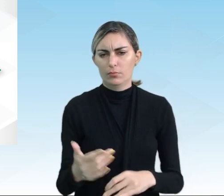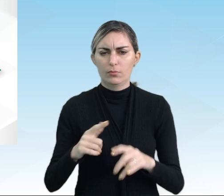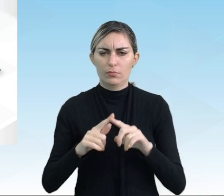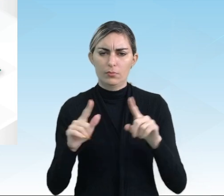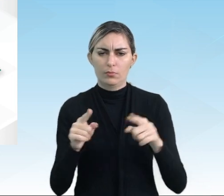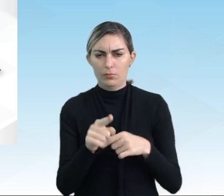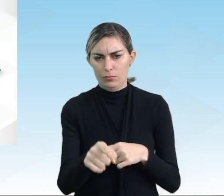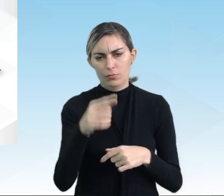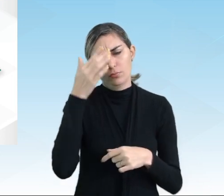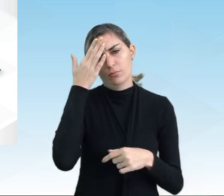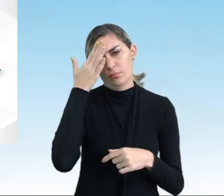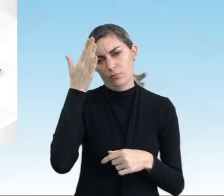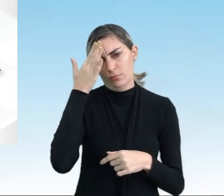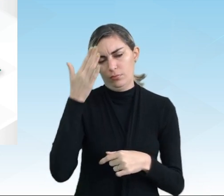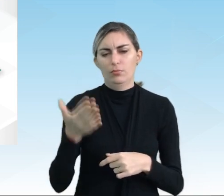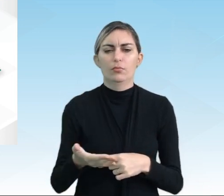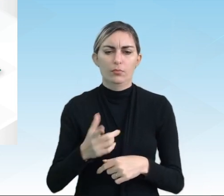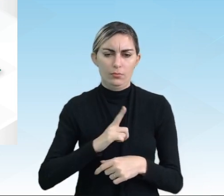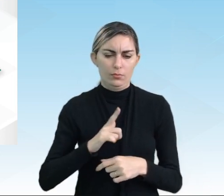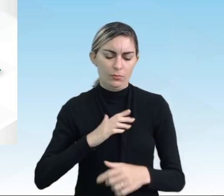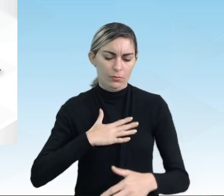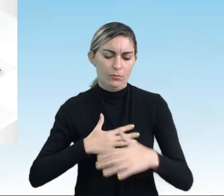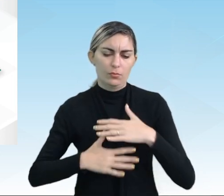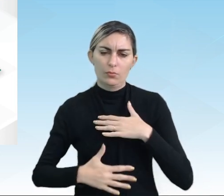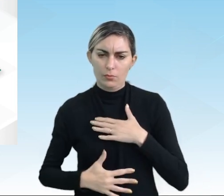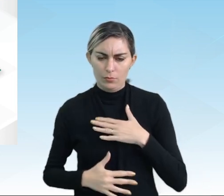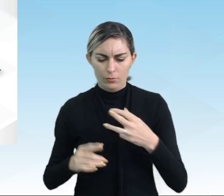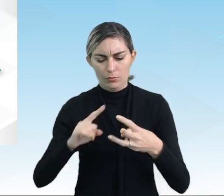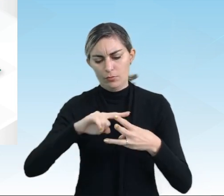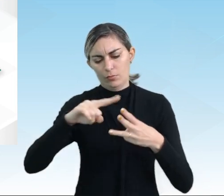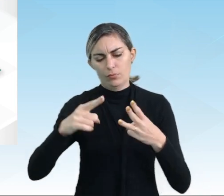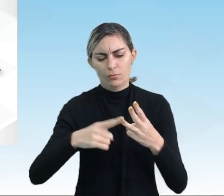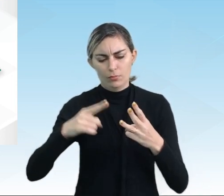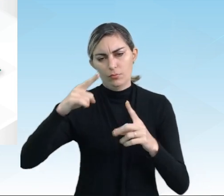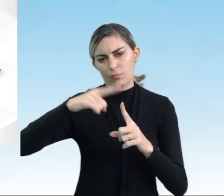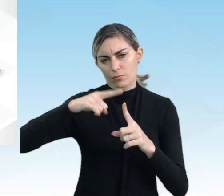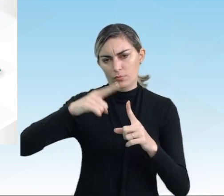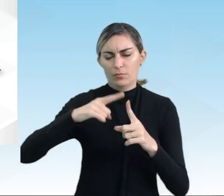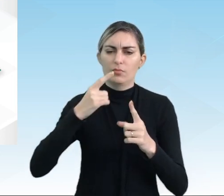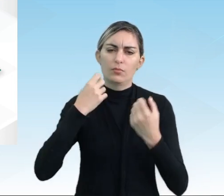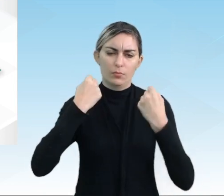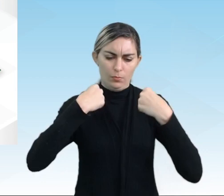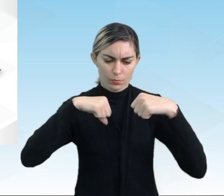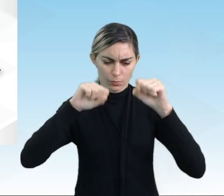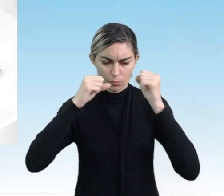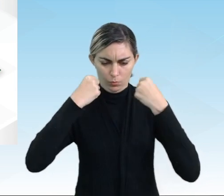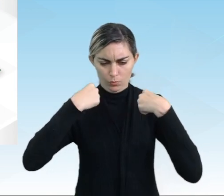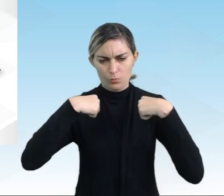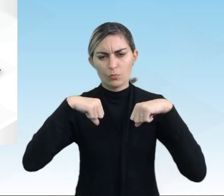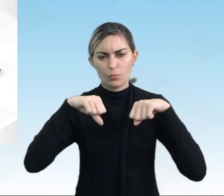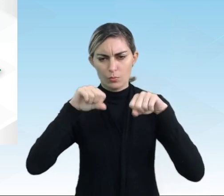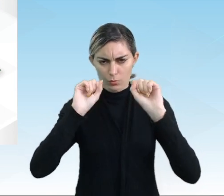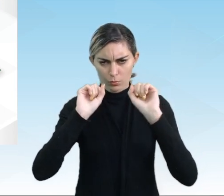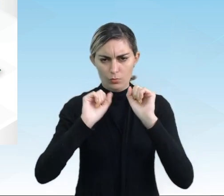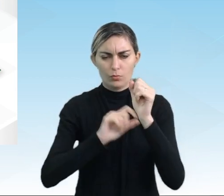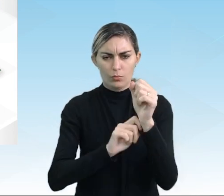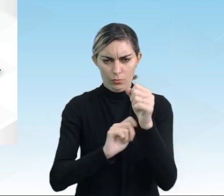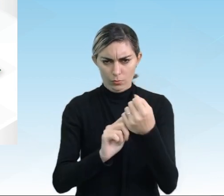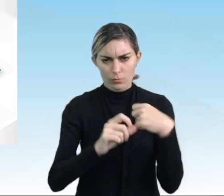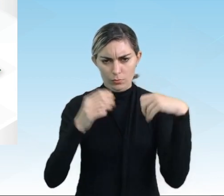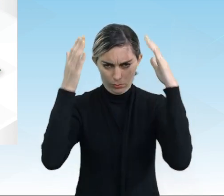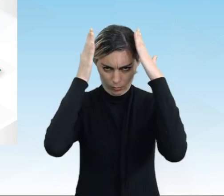você sabe que existem em nosso corpo 3 tipos de músculos. Os músculos dos membros